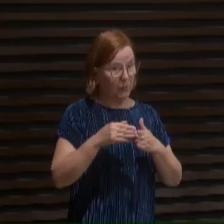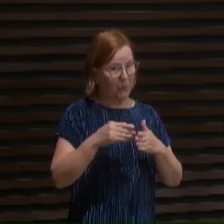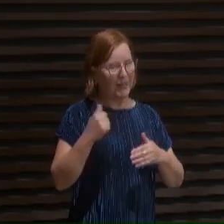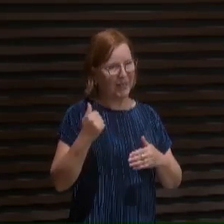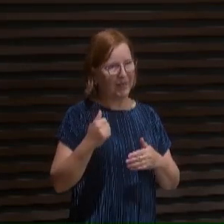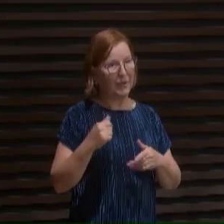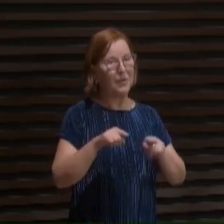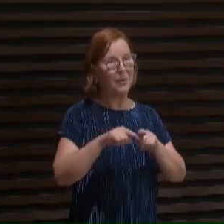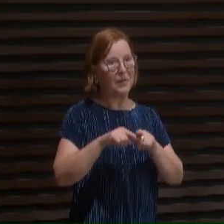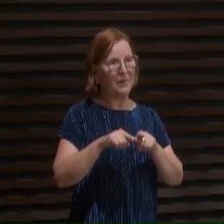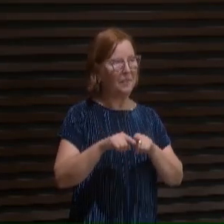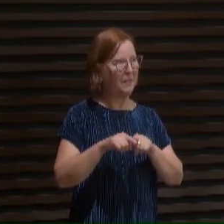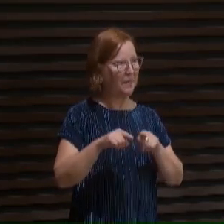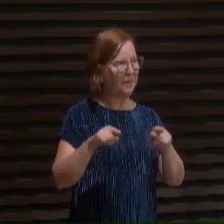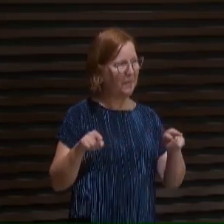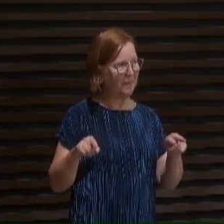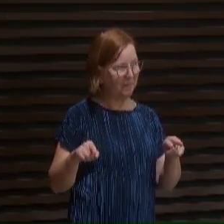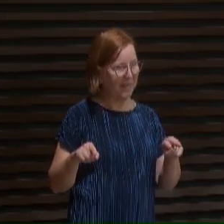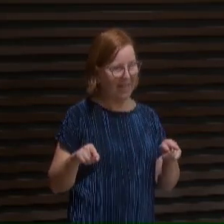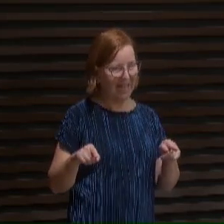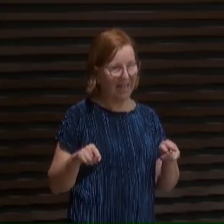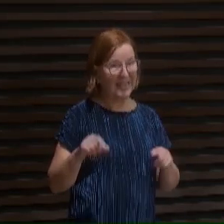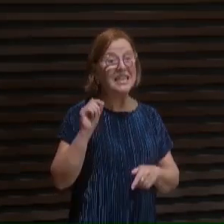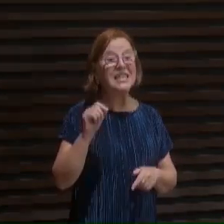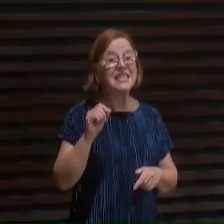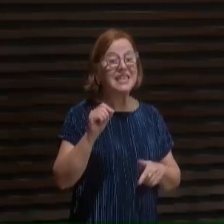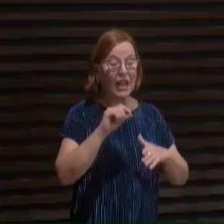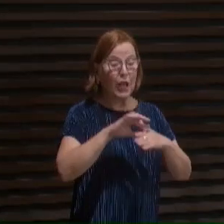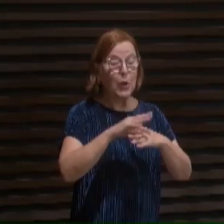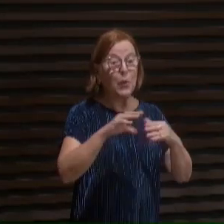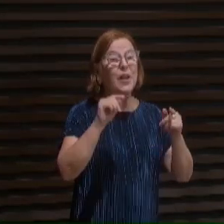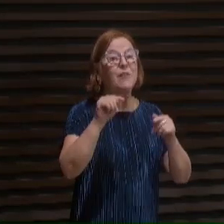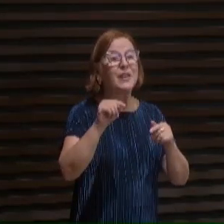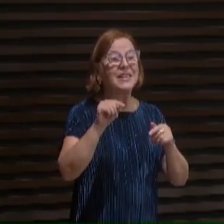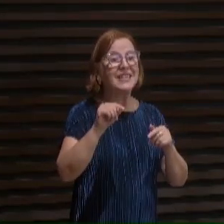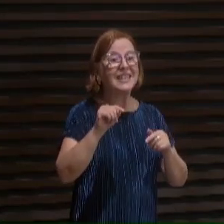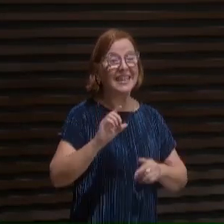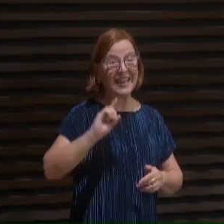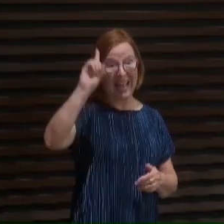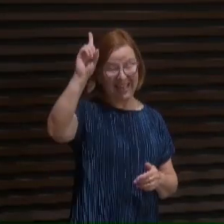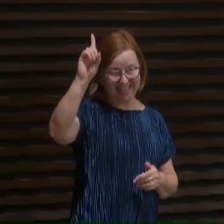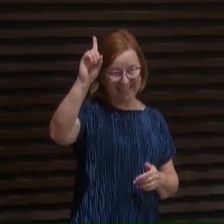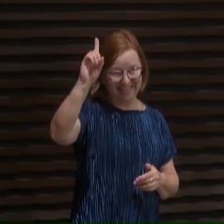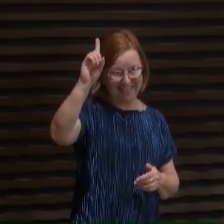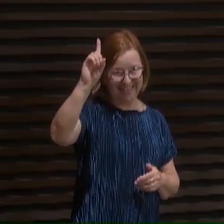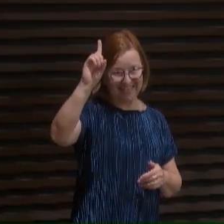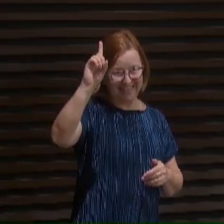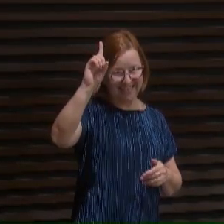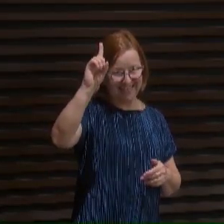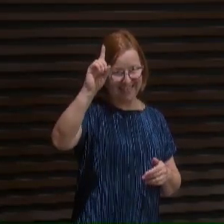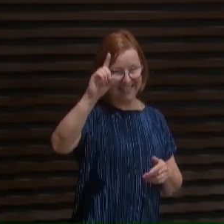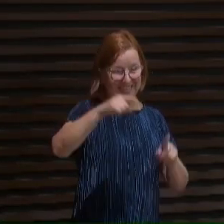vai levantar as coisas, mas quem vai curar você é aquele que tirou lá na cruz os